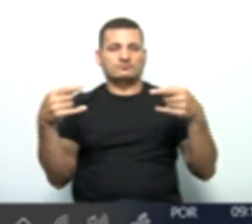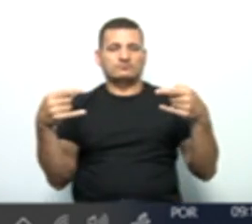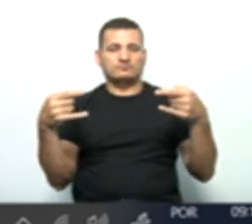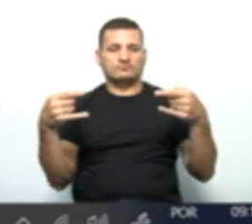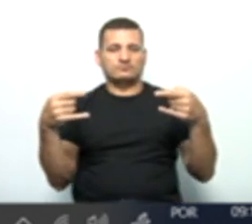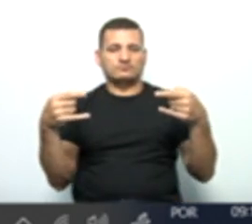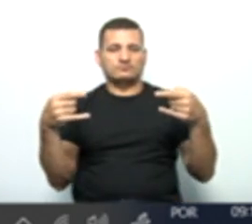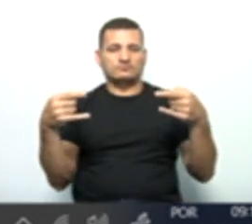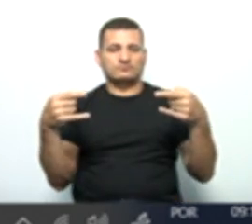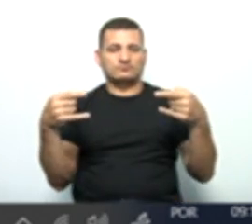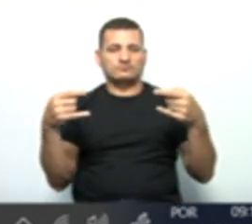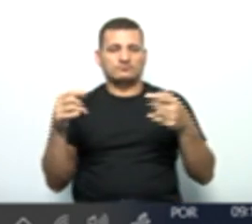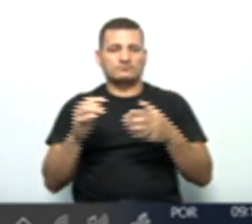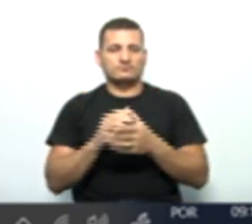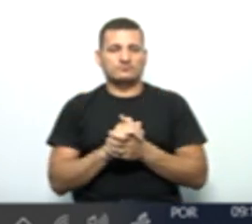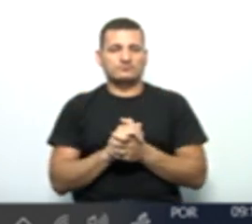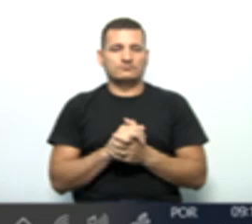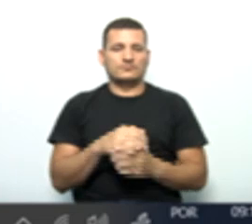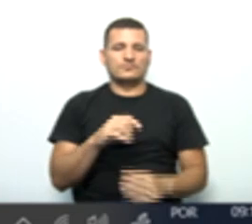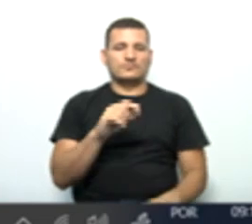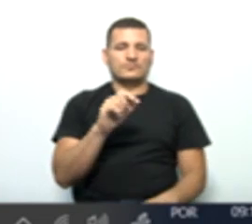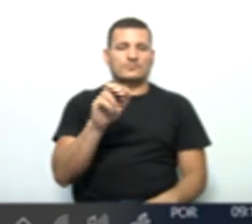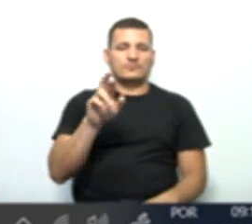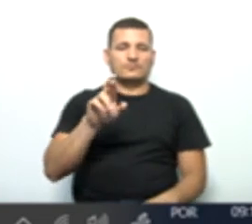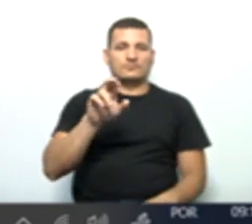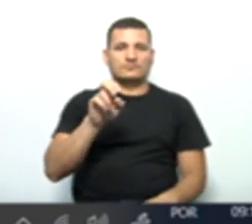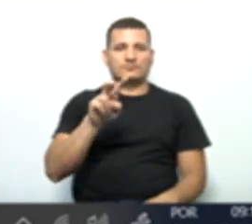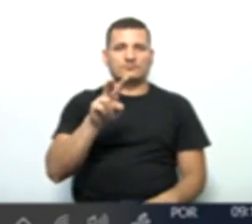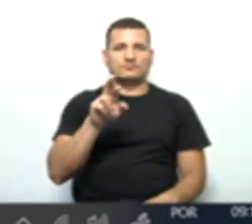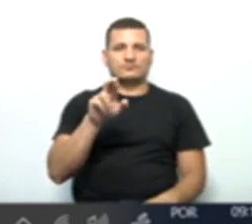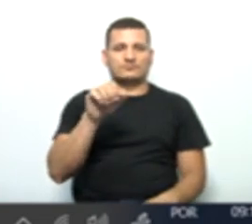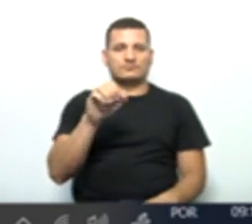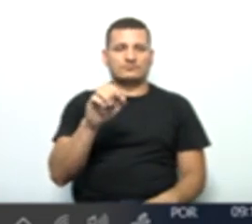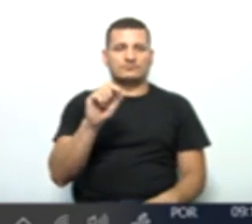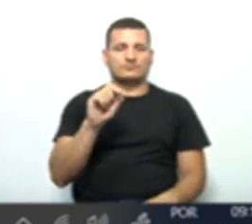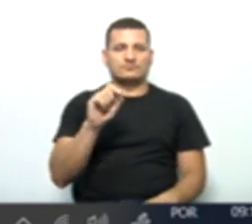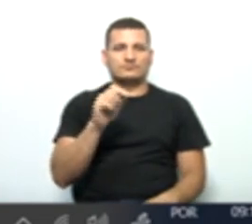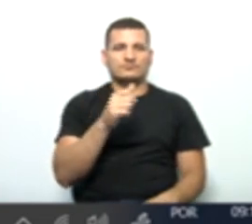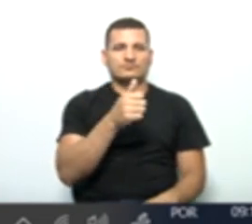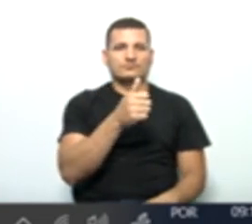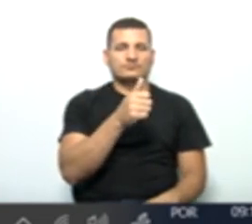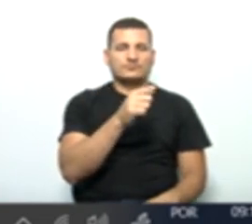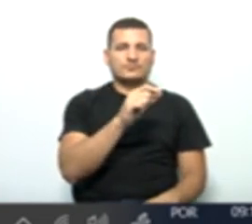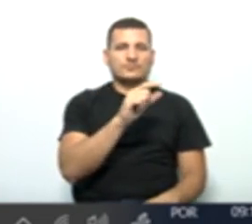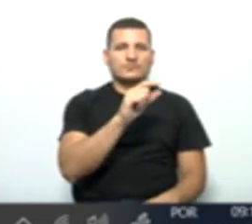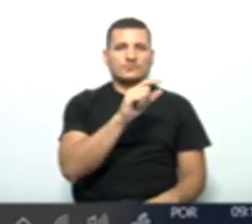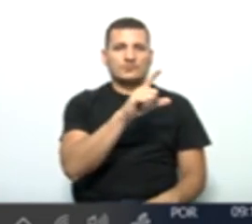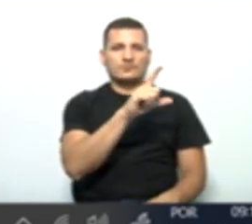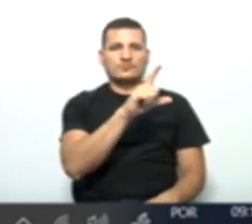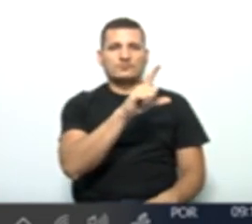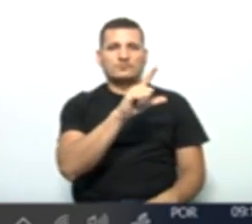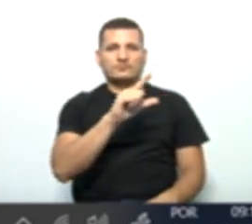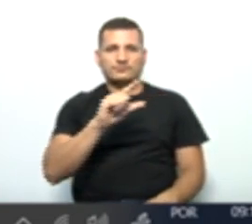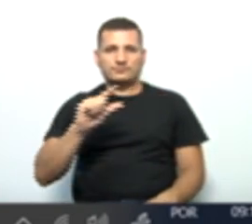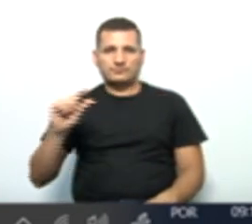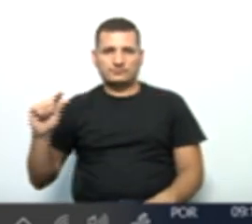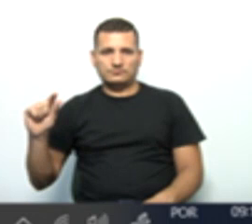Aí já coloca na ordem reversa. Tá vendo a diferença? Ok, isso aqui é um exemplo